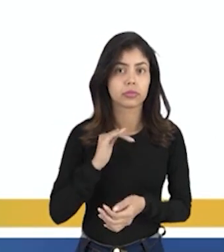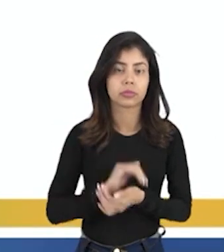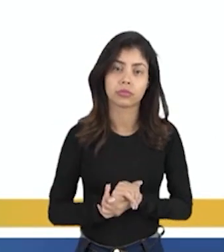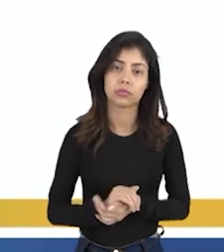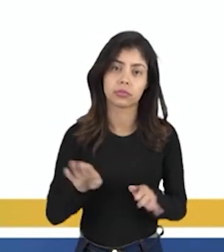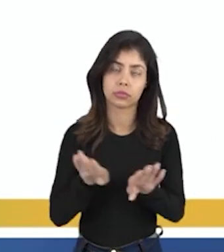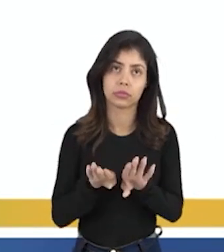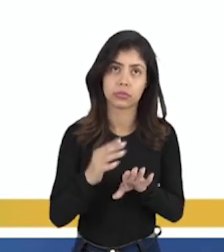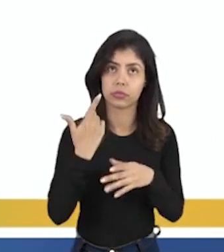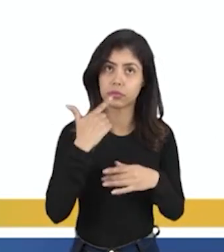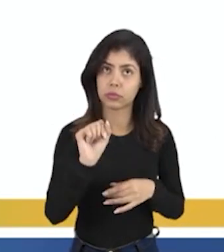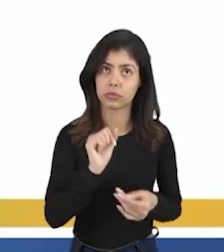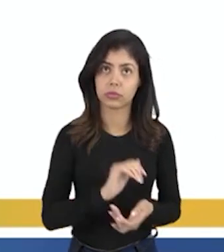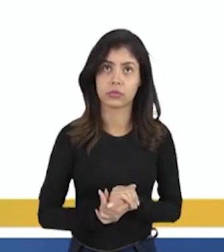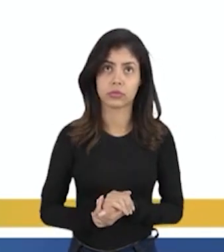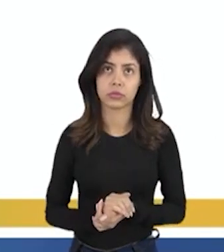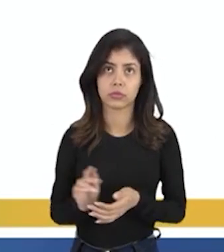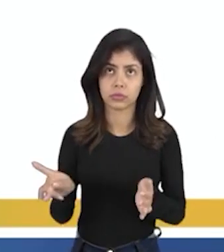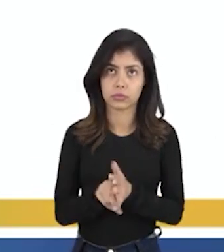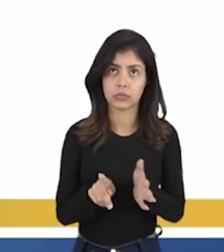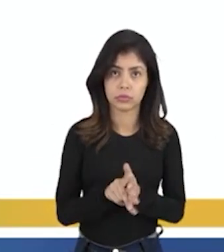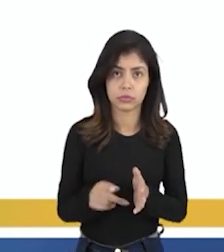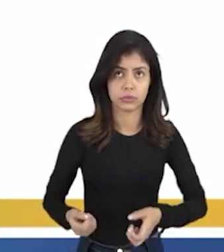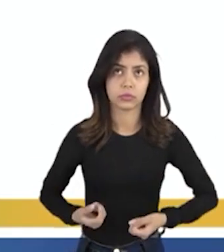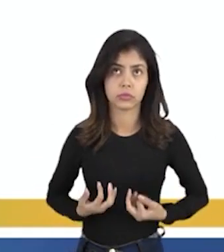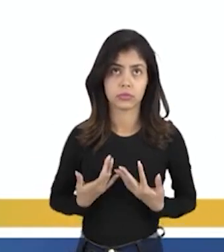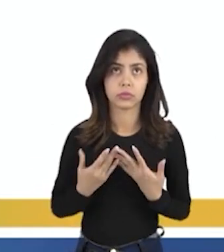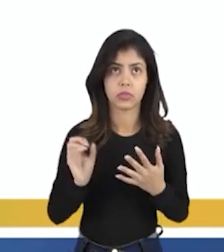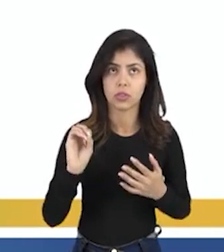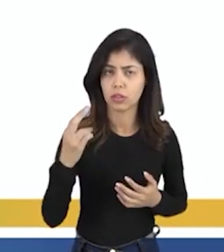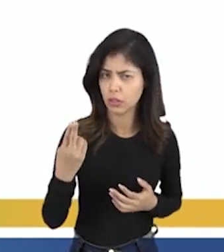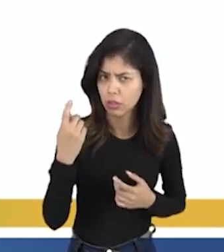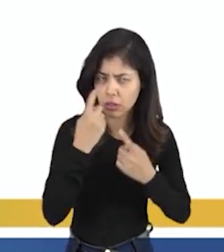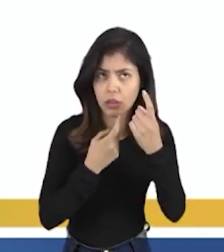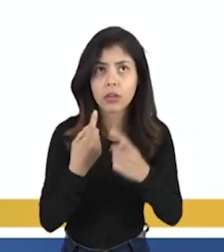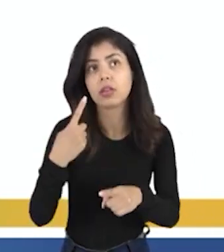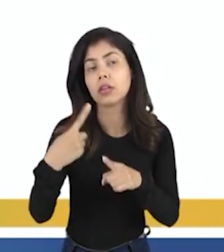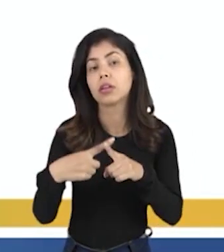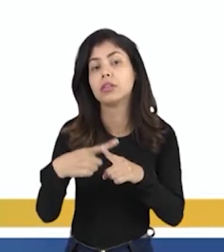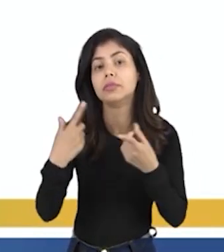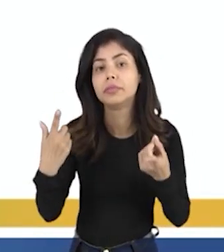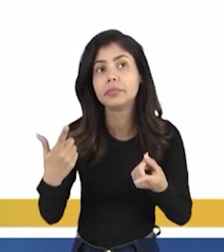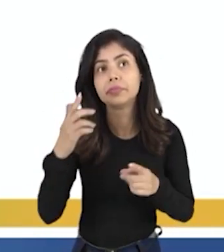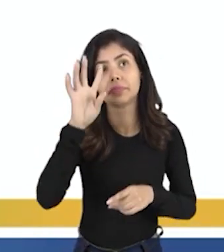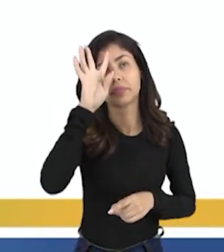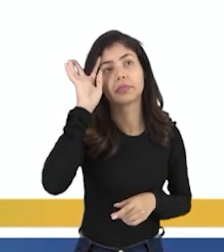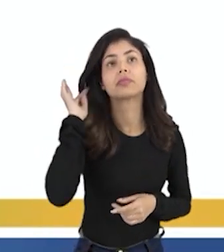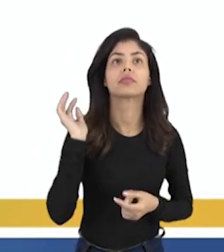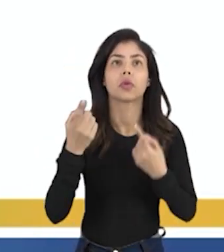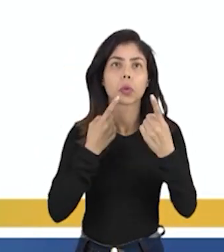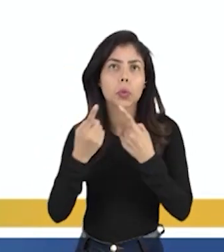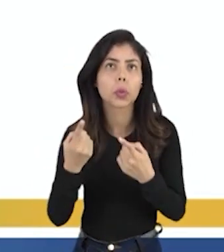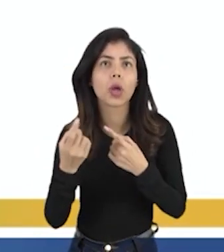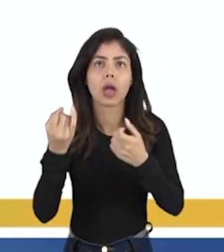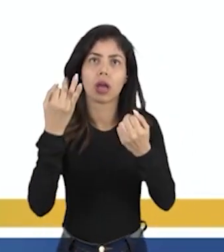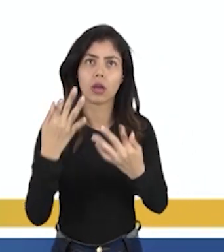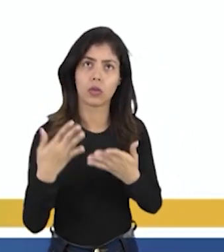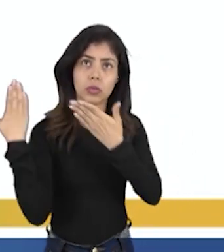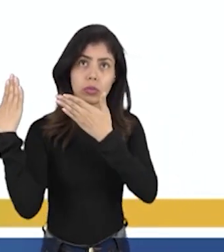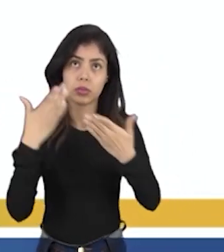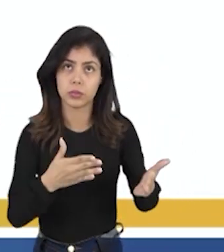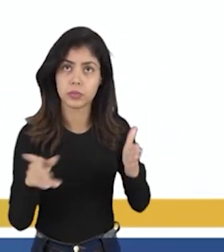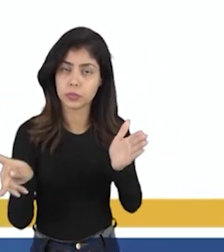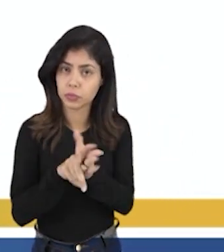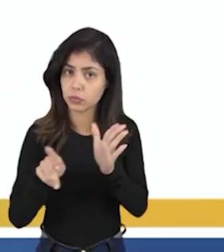função da linguagem predominante é a emotiva ou expressiva, pois o discurso do enunciador tem